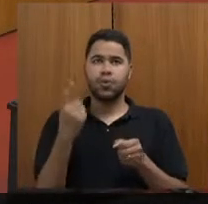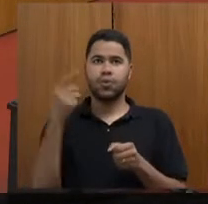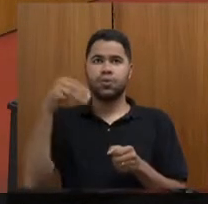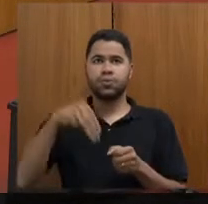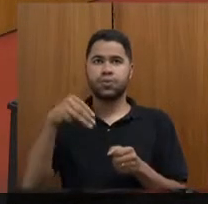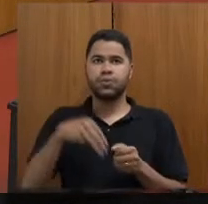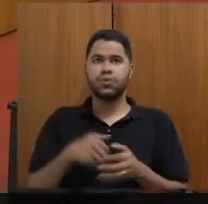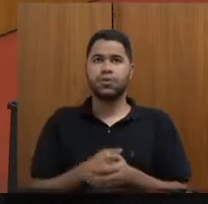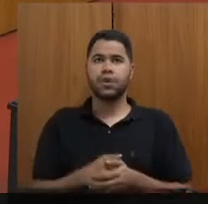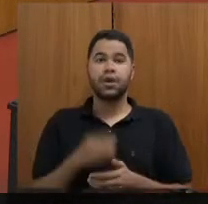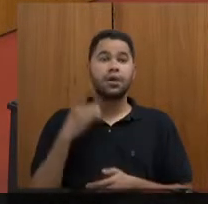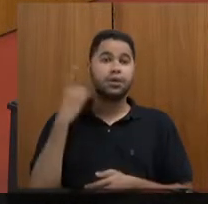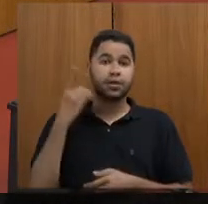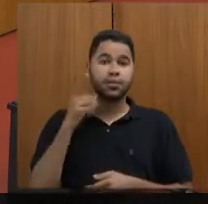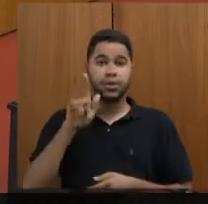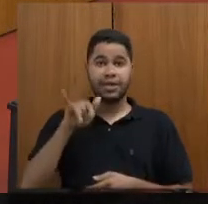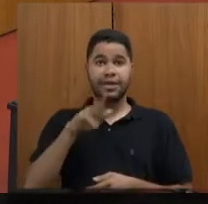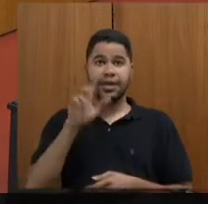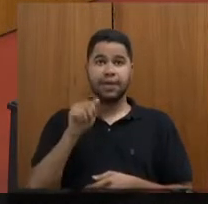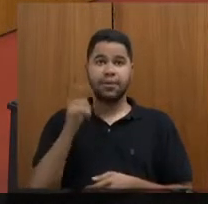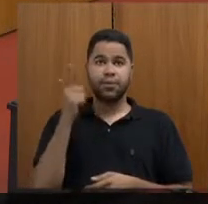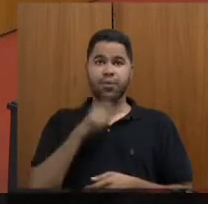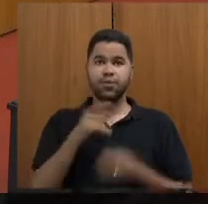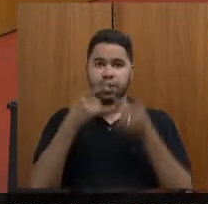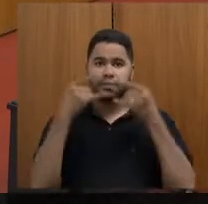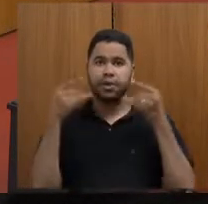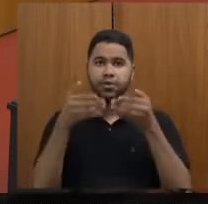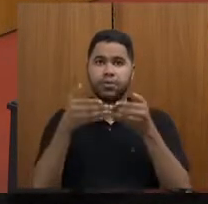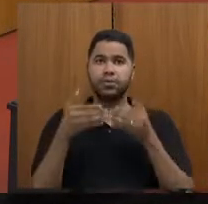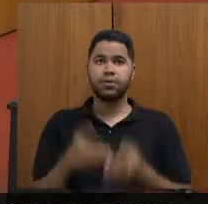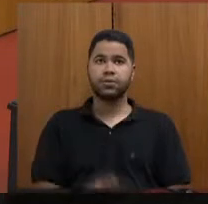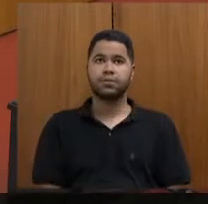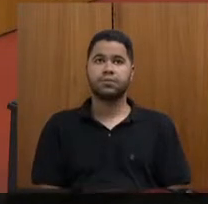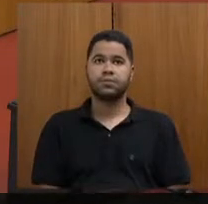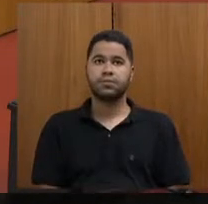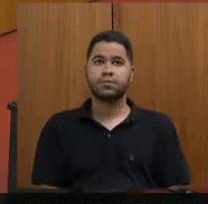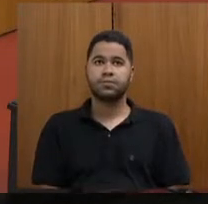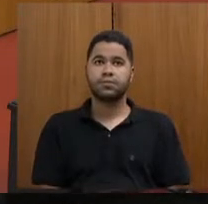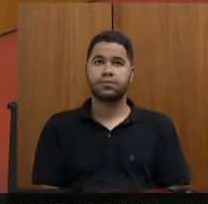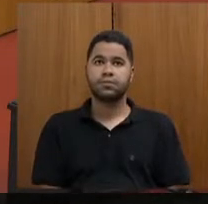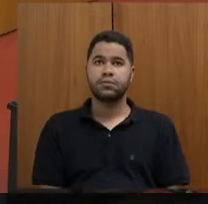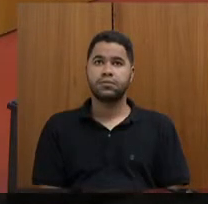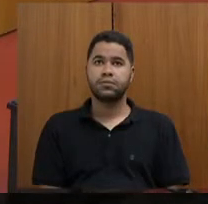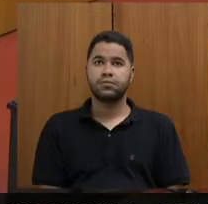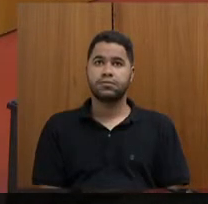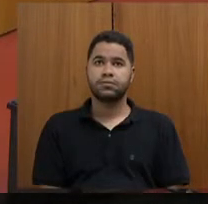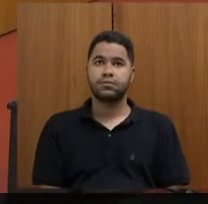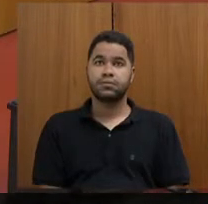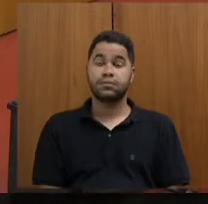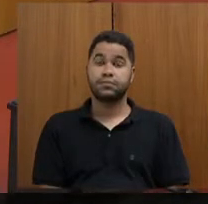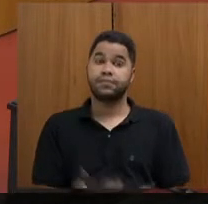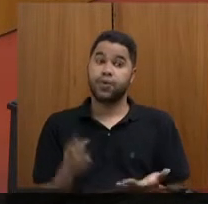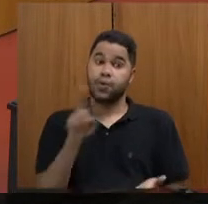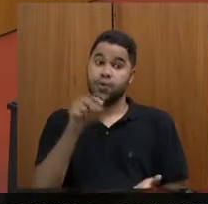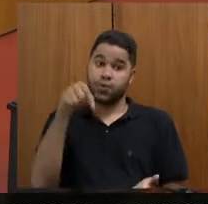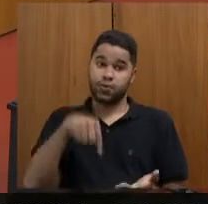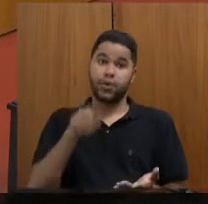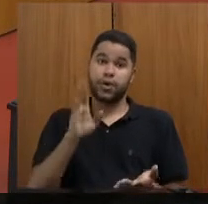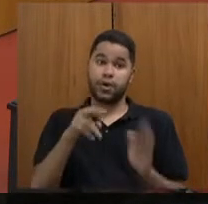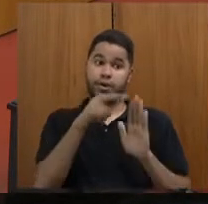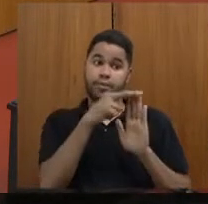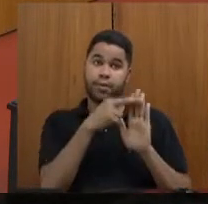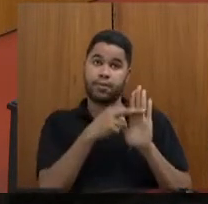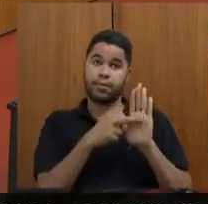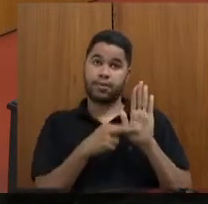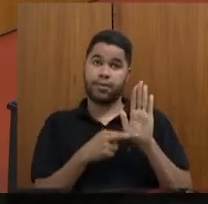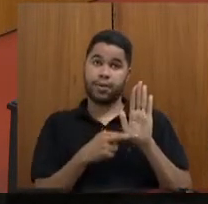minutos. Deputado Guilherme, providenciar a máscara, por gentileza. Eu não tenho máscara, não, Ana. Eu devo me retirar? Olha, o uso aqui, de acordo com